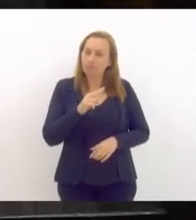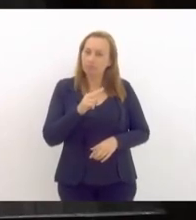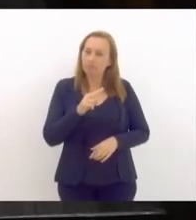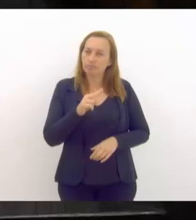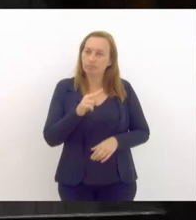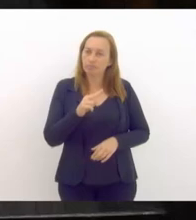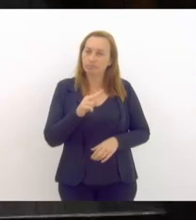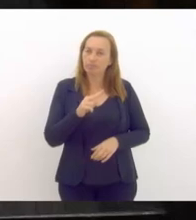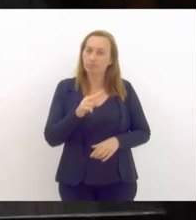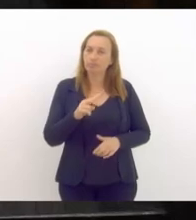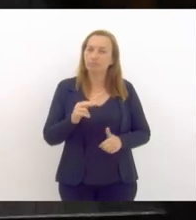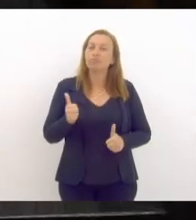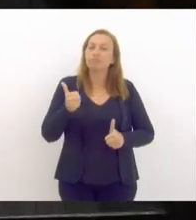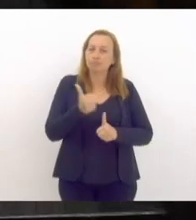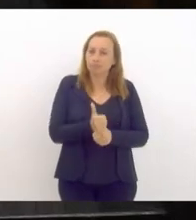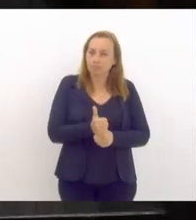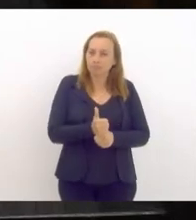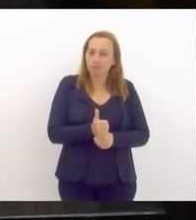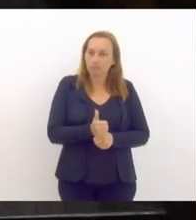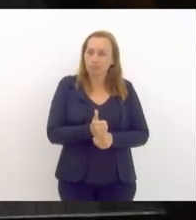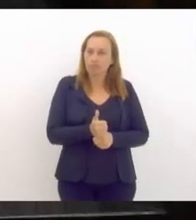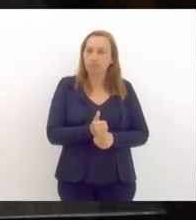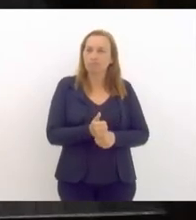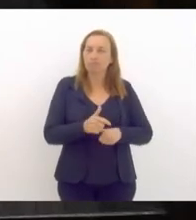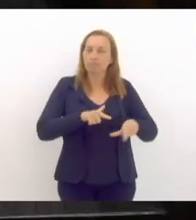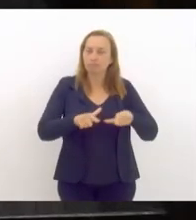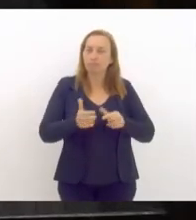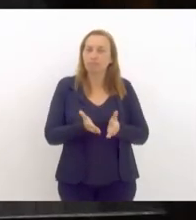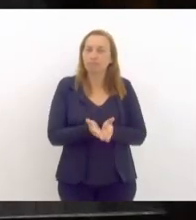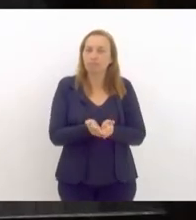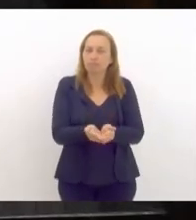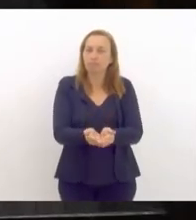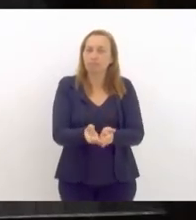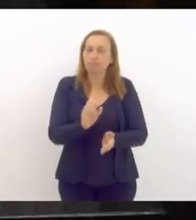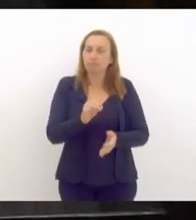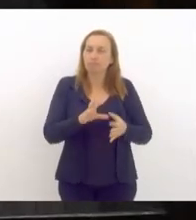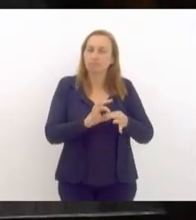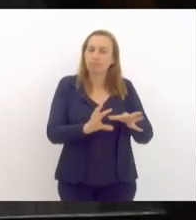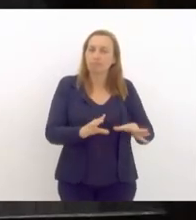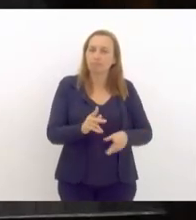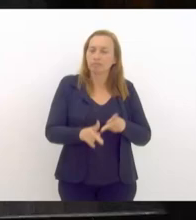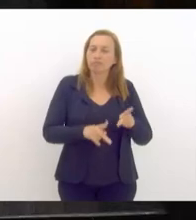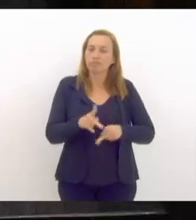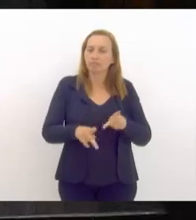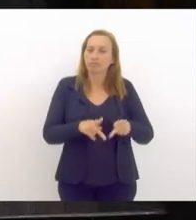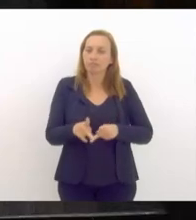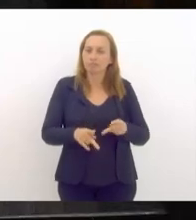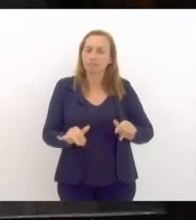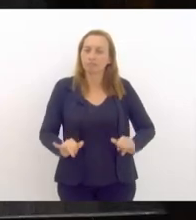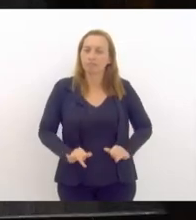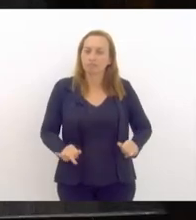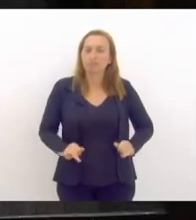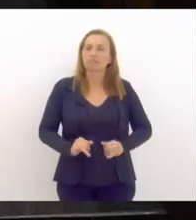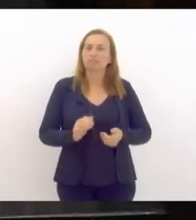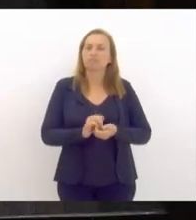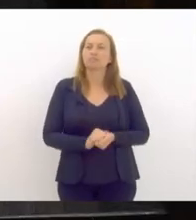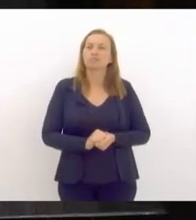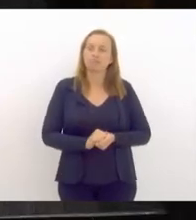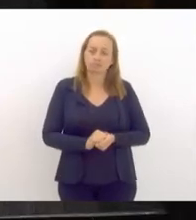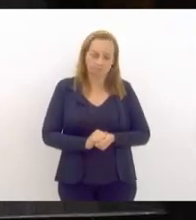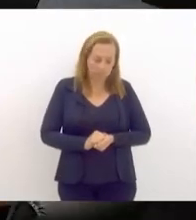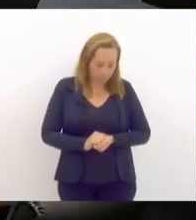assumindo a operação das barcas para não deixar a população a mercê da chantagem da CCR